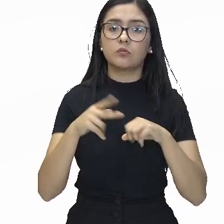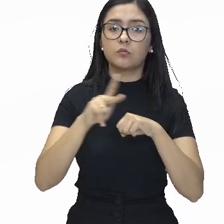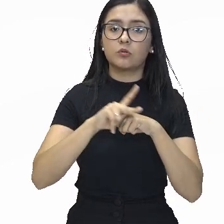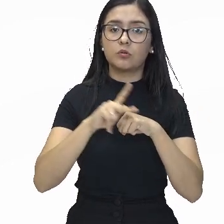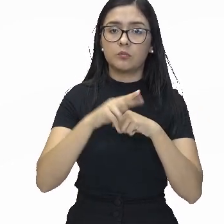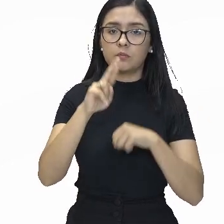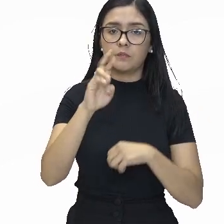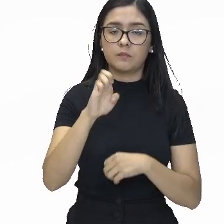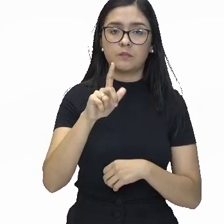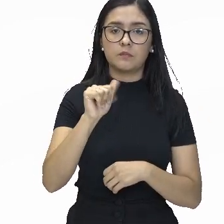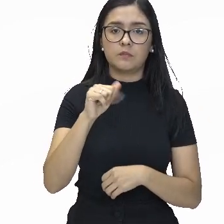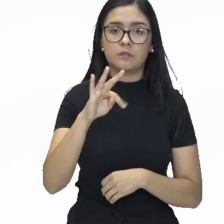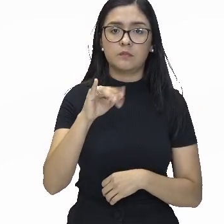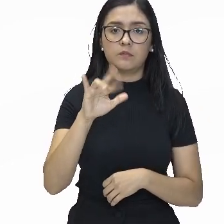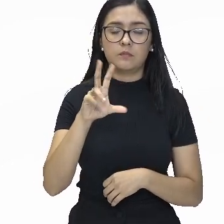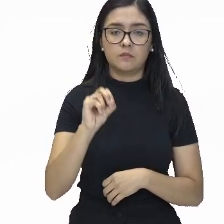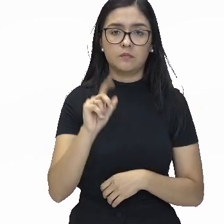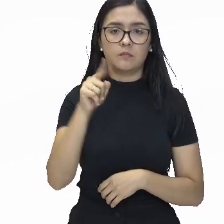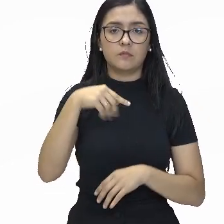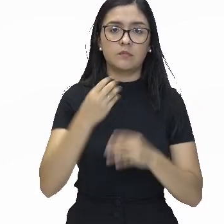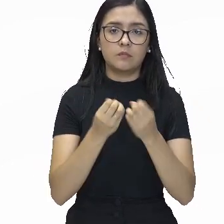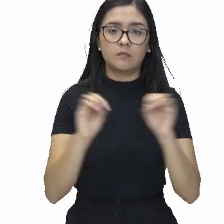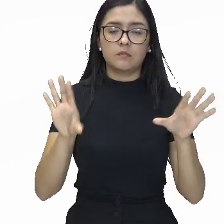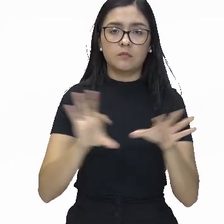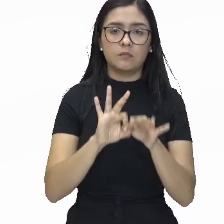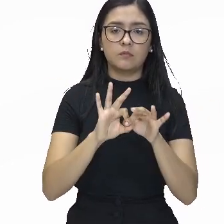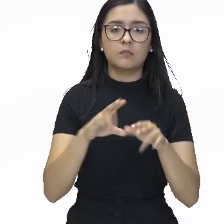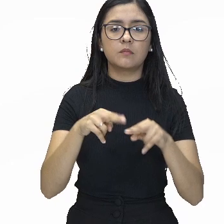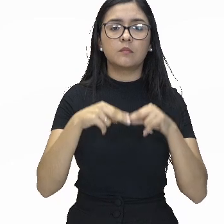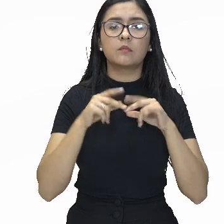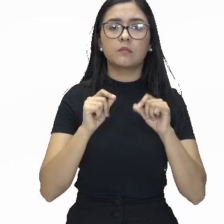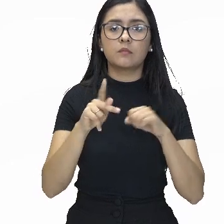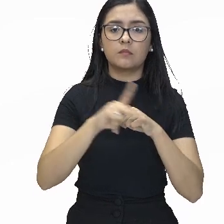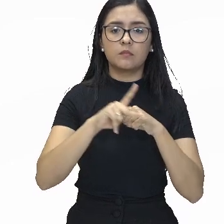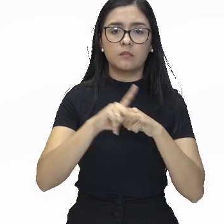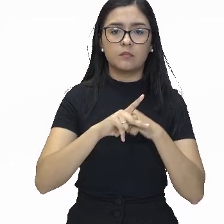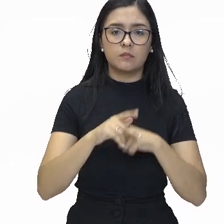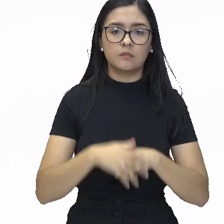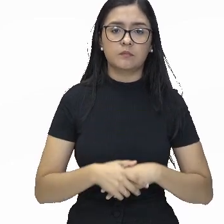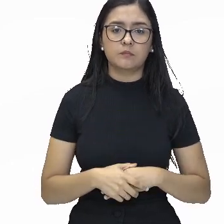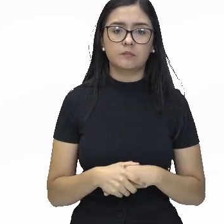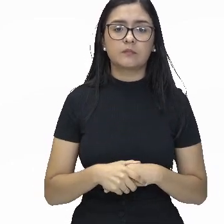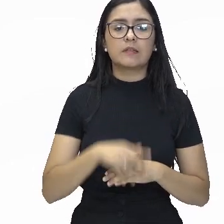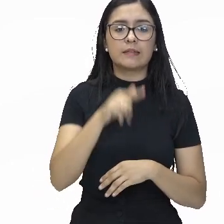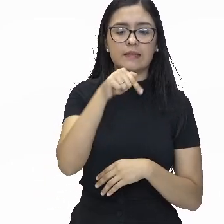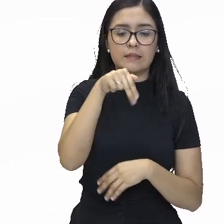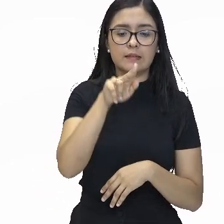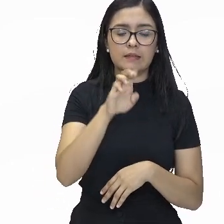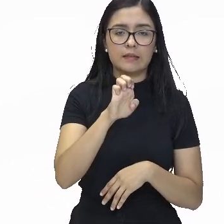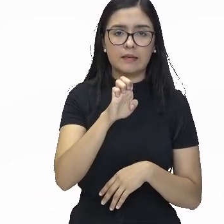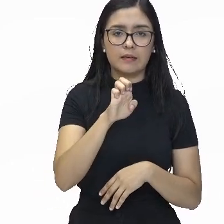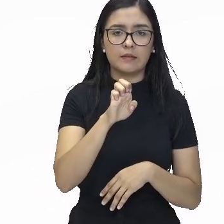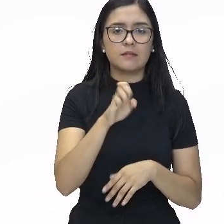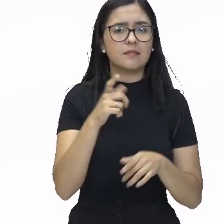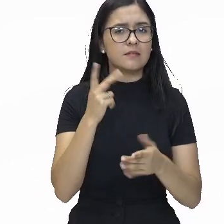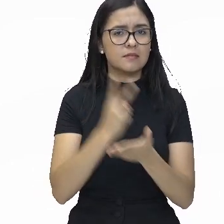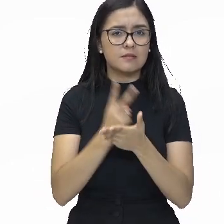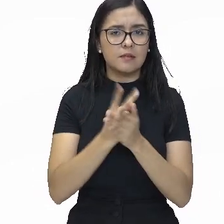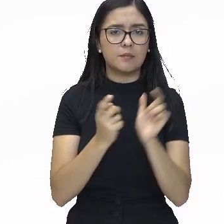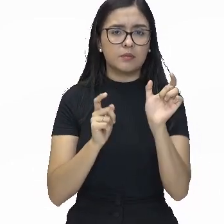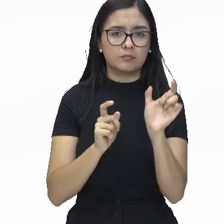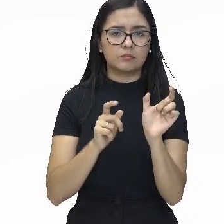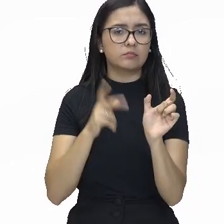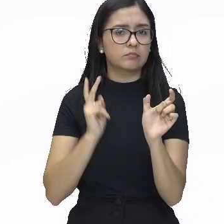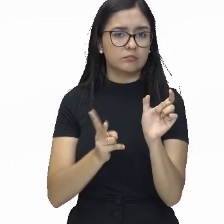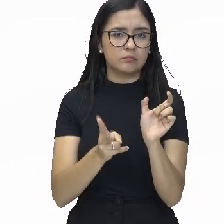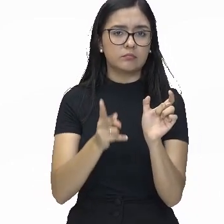é a oração subordinada, tá? Porque o pronome aí, o que, o pronome relativo, ele sempre vai acompanhar a oração